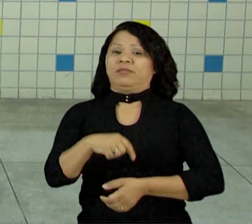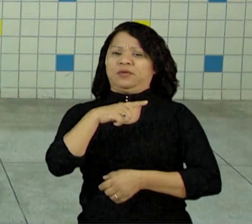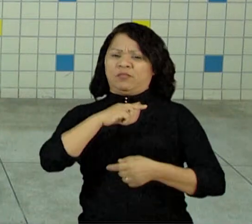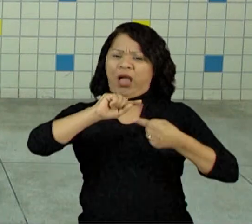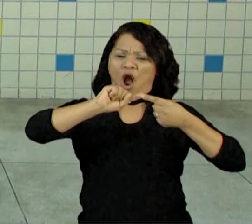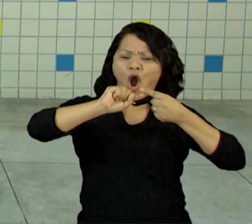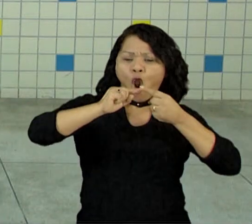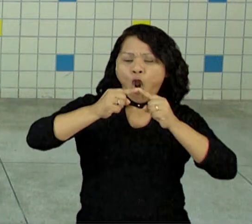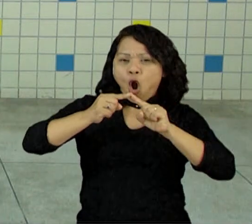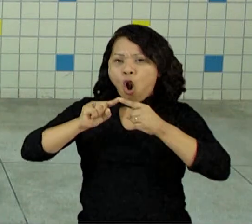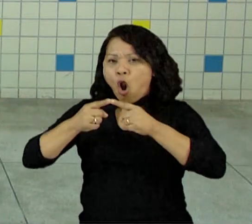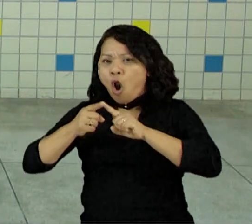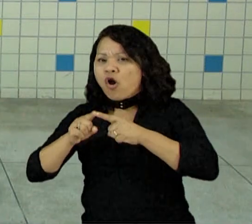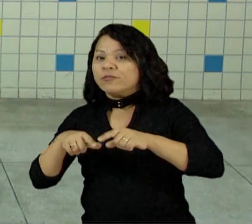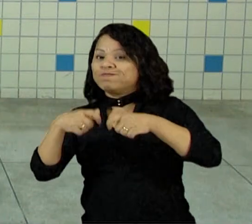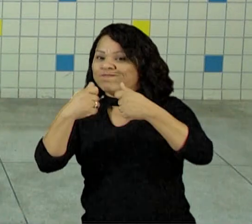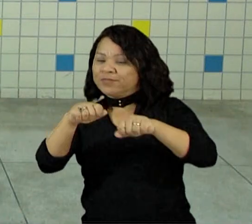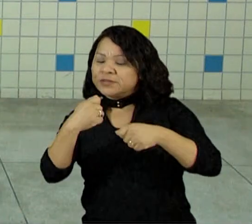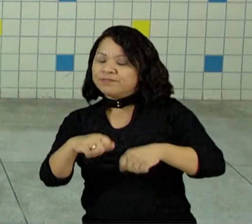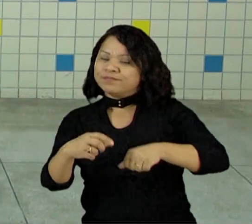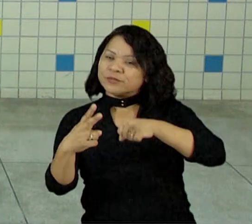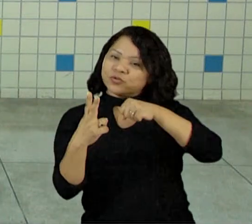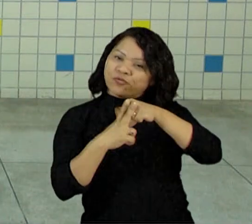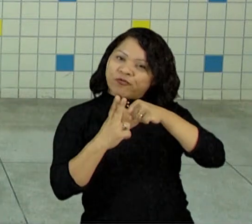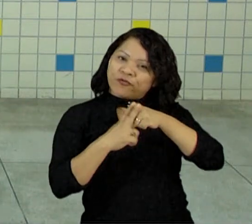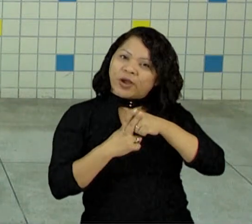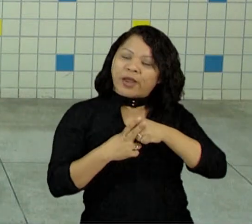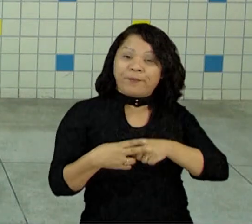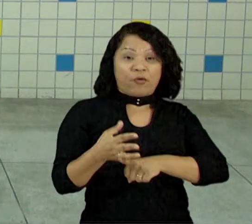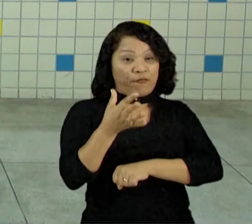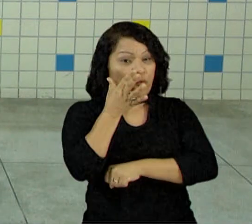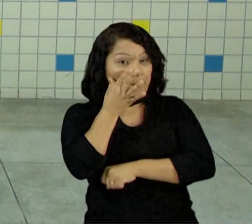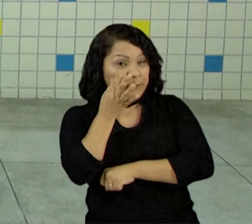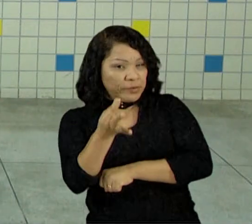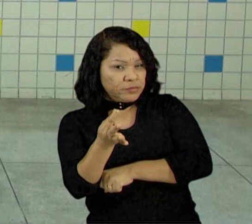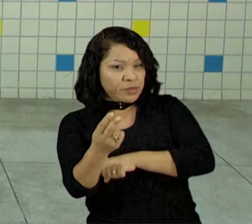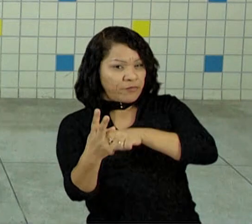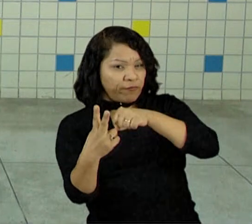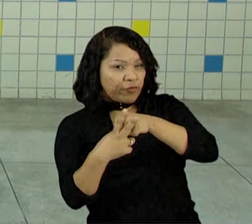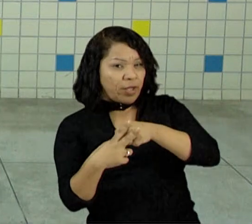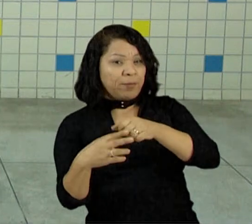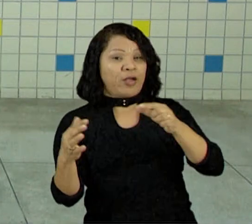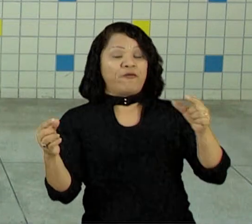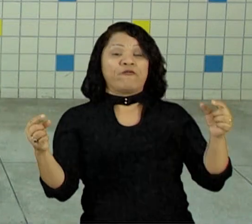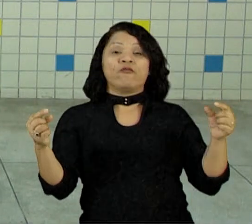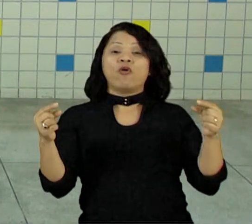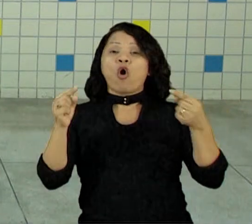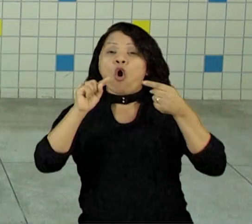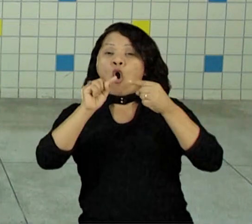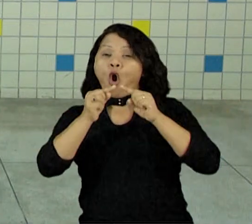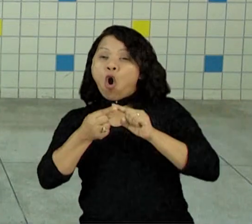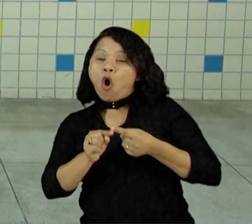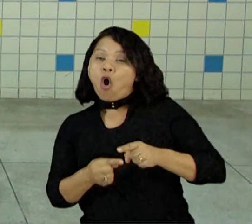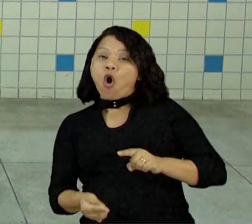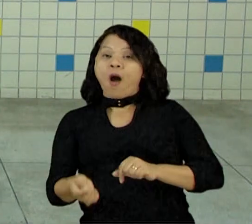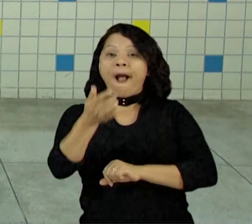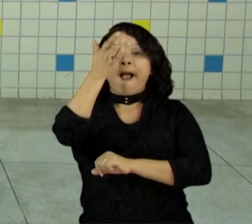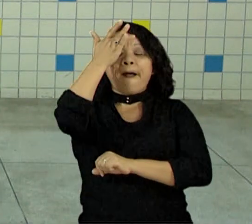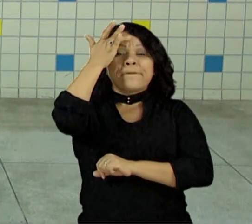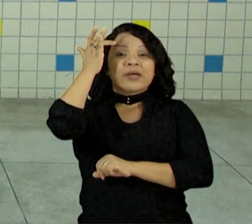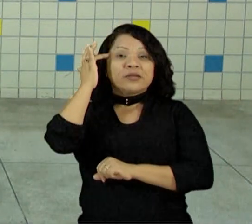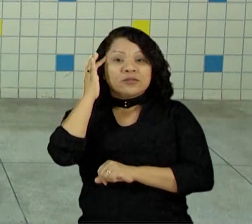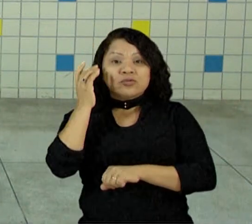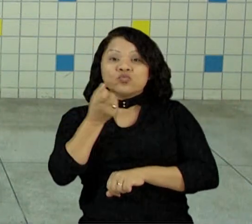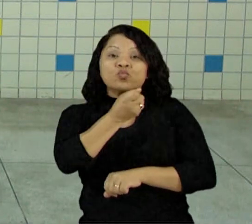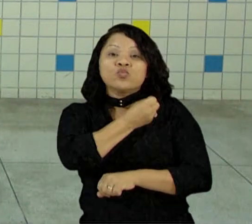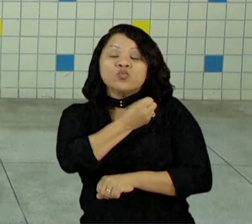verbal ela precisa do verbo, eu vou observar o verbo e vou concordar a pessoa e o número a esse verbo.